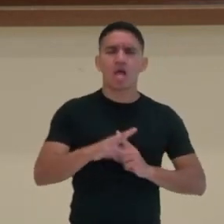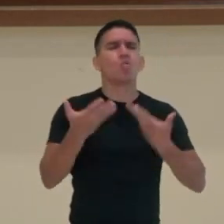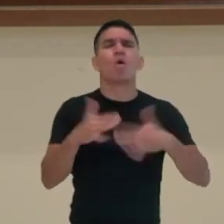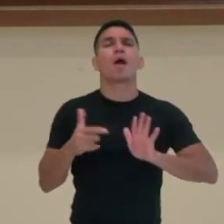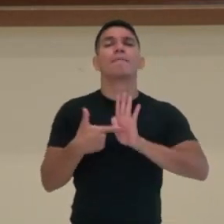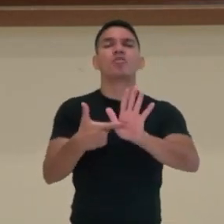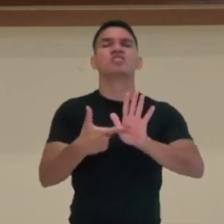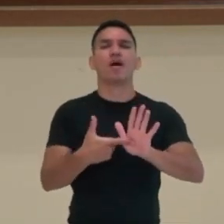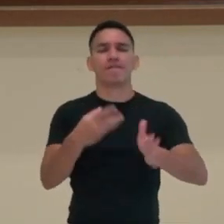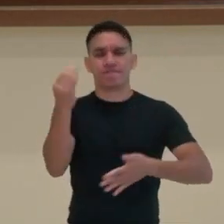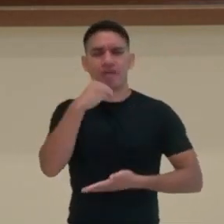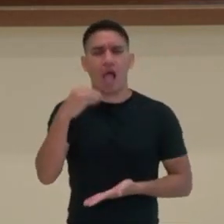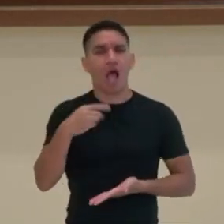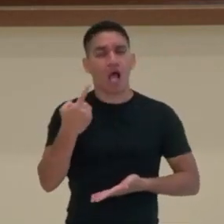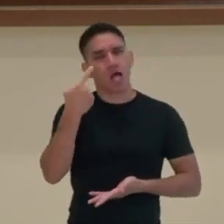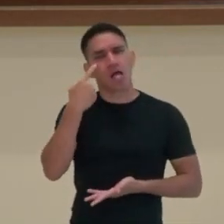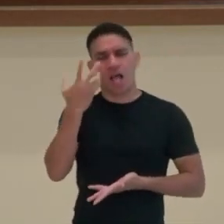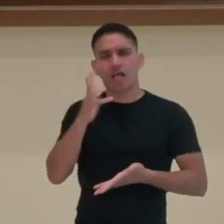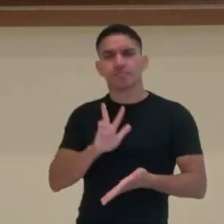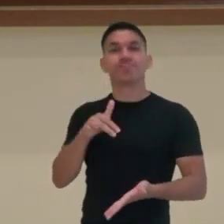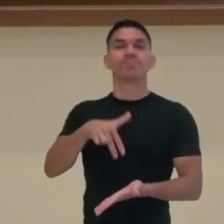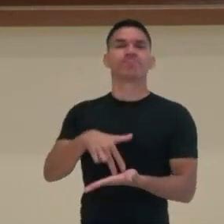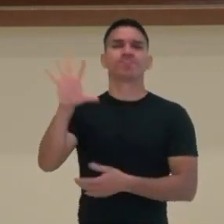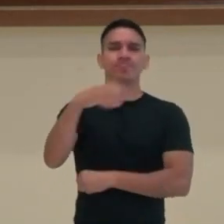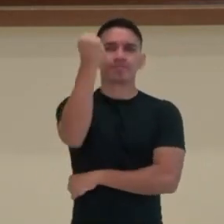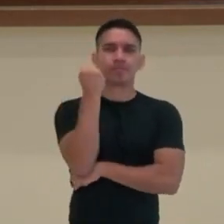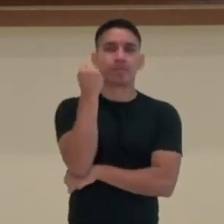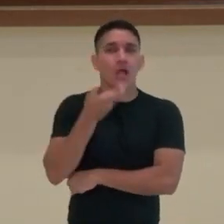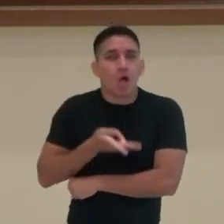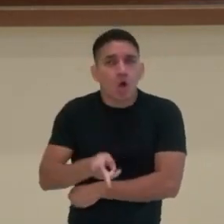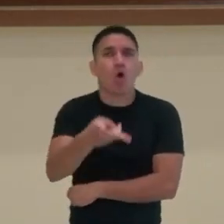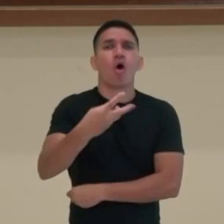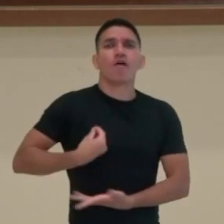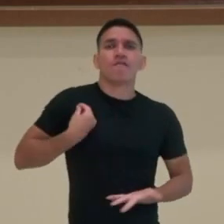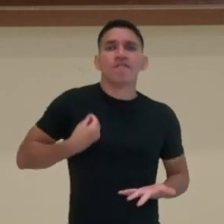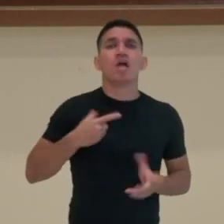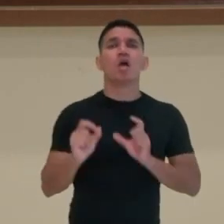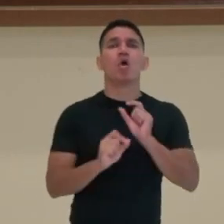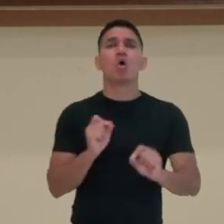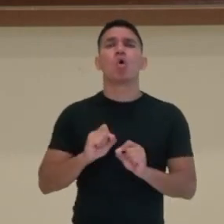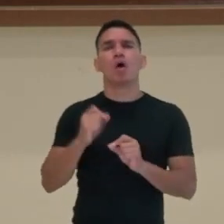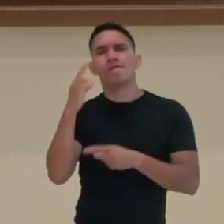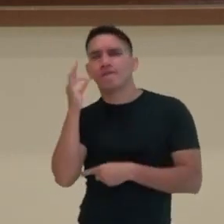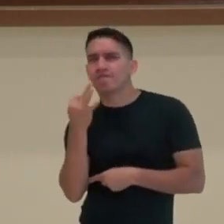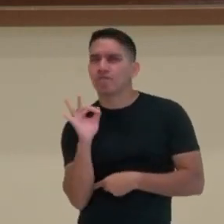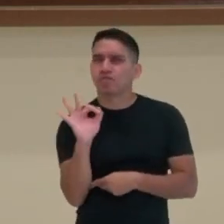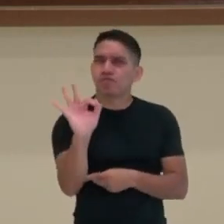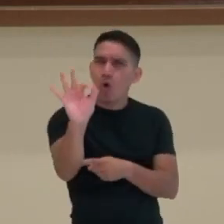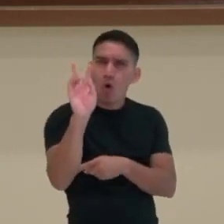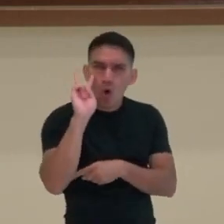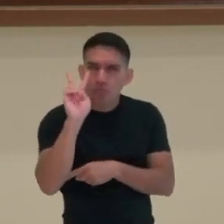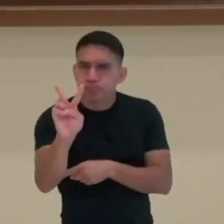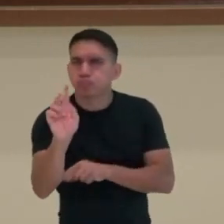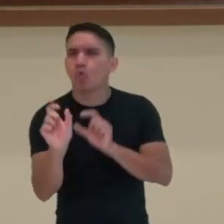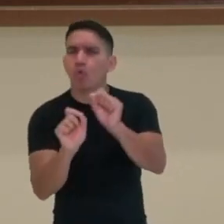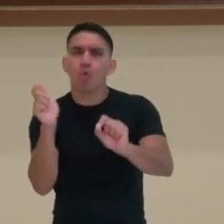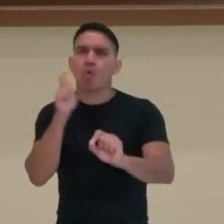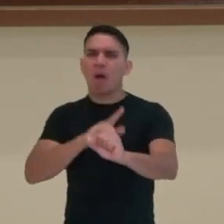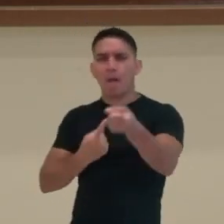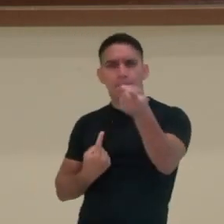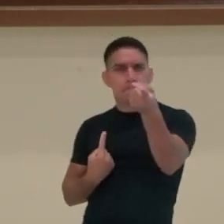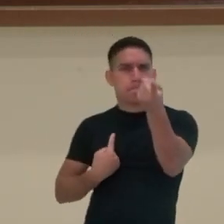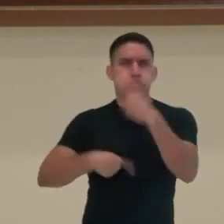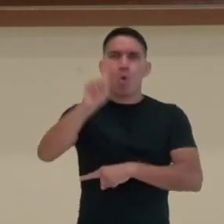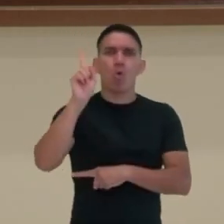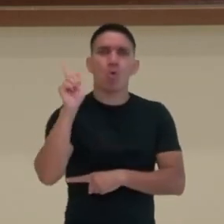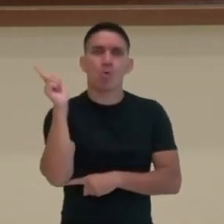empoderamento, do seguir em frente, do olhar para o horizonte e ultrapassar as barreiras da dor. Então, eu posso colocar alguns